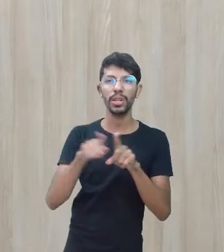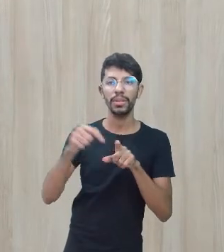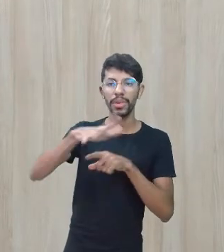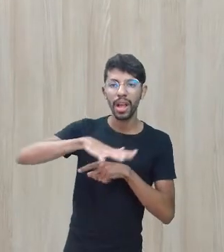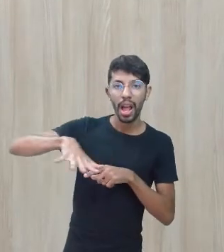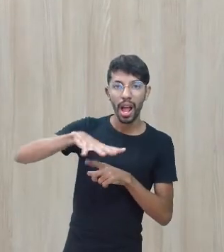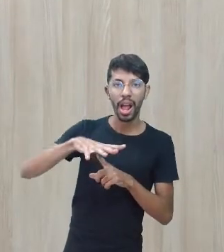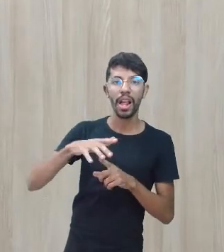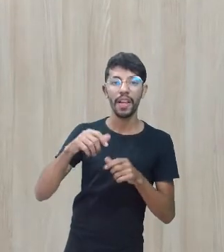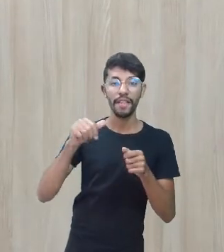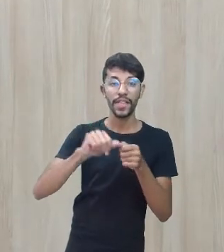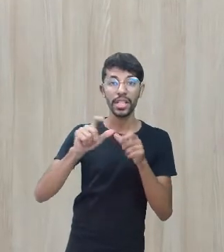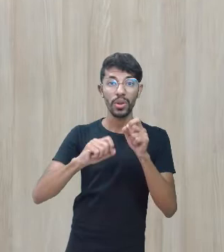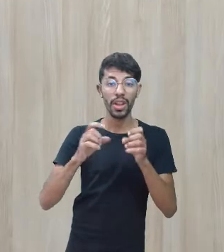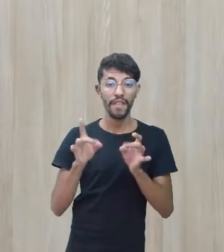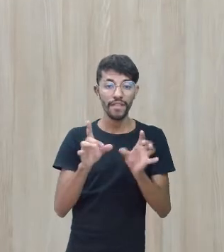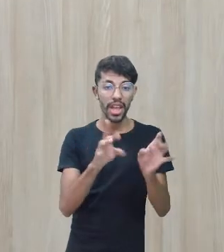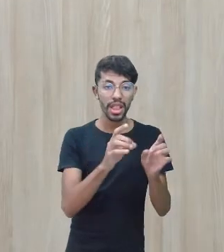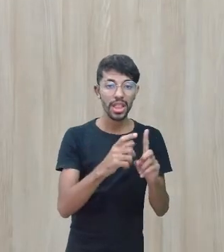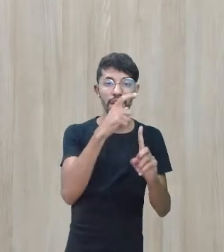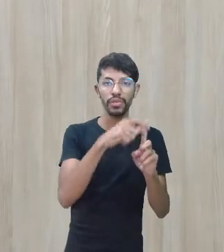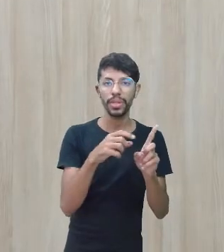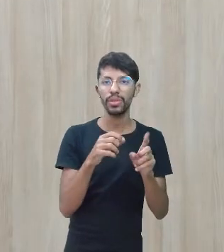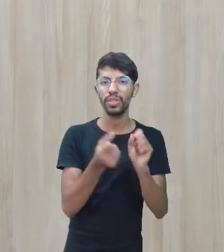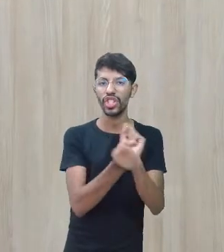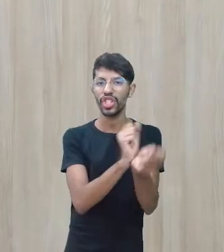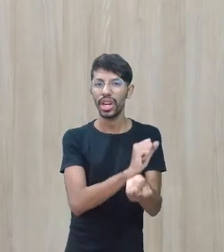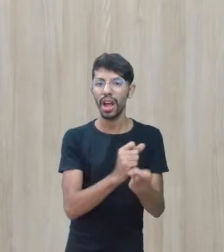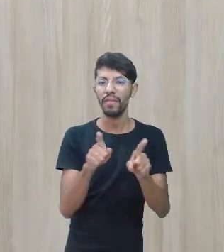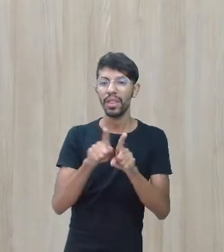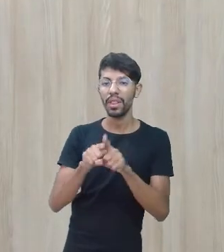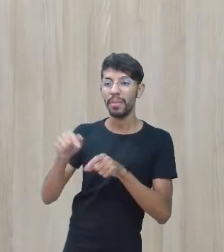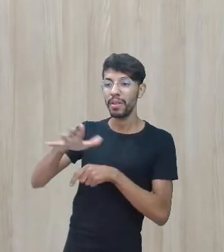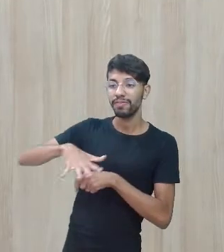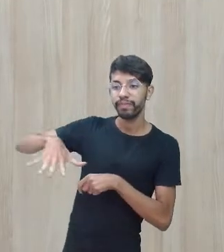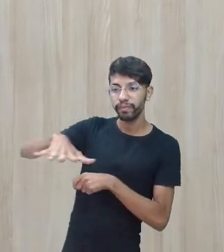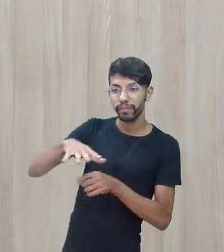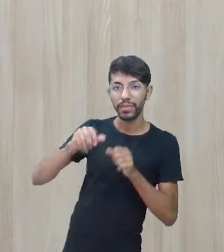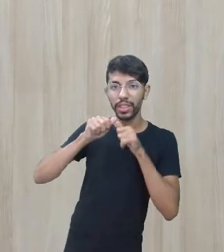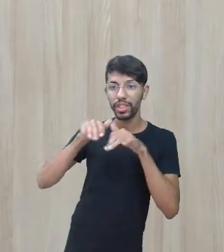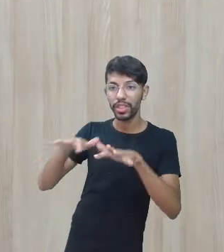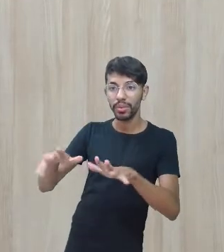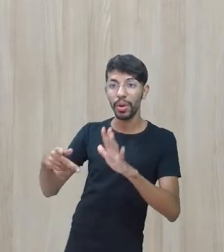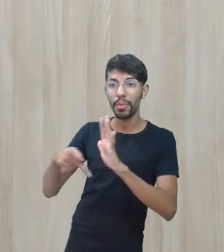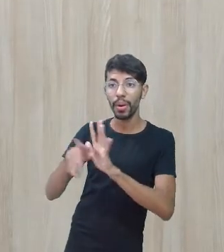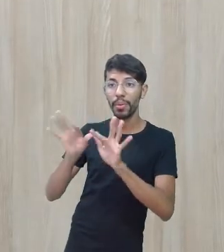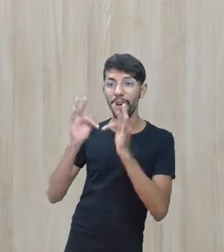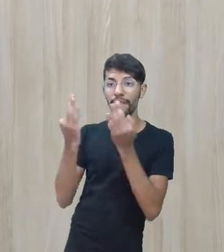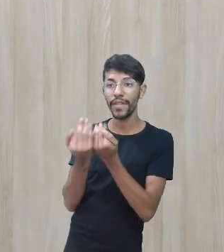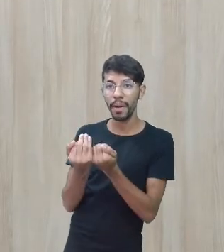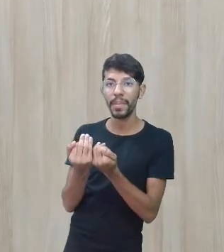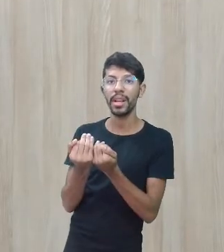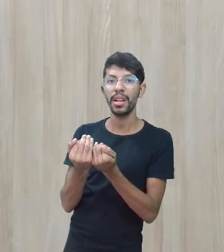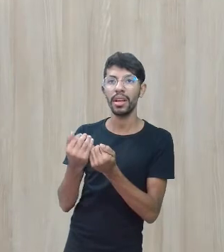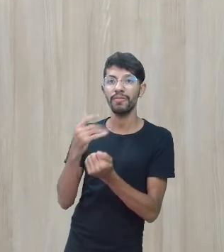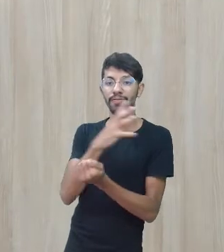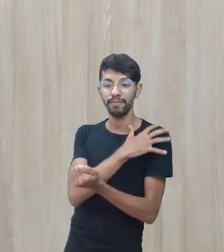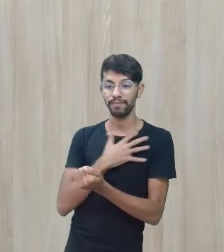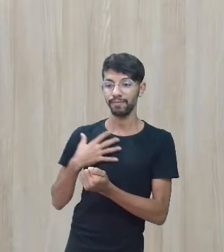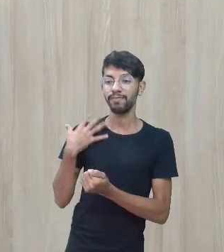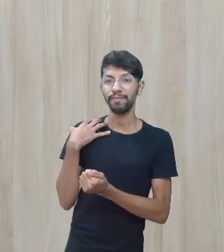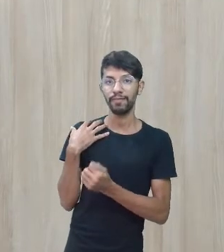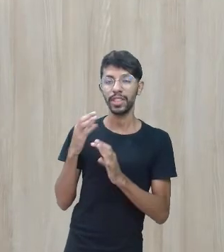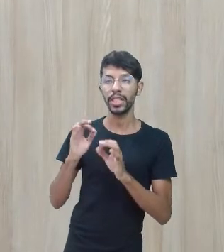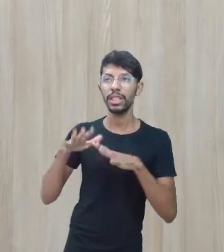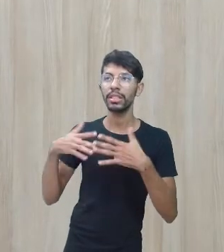terras conquistadas também eram distribuídas para os chefes militares, para as grandes famílias romanas, e isso alimentava a roda da economia romana, tá